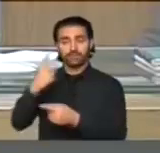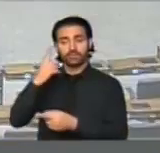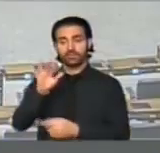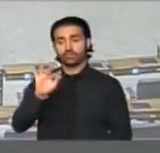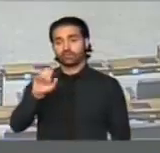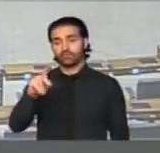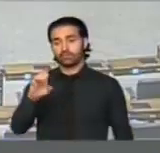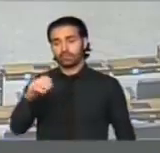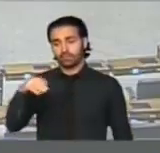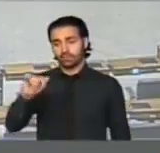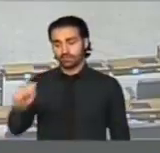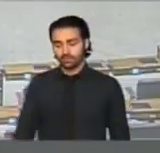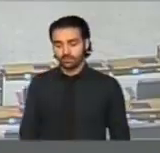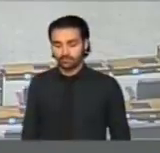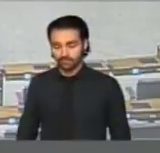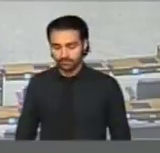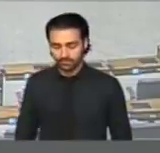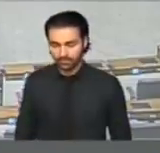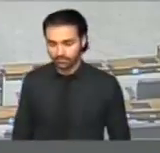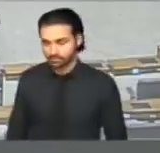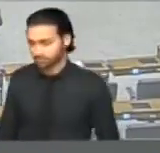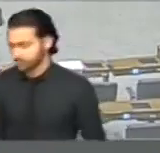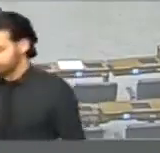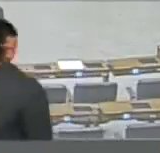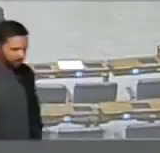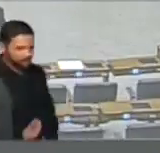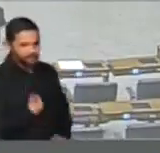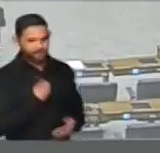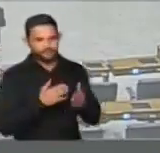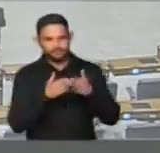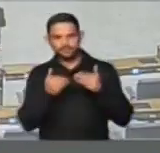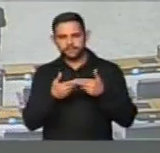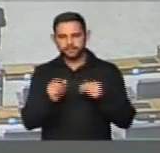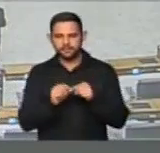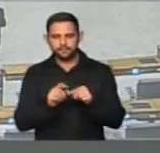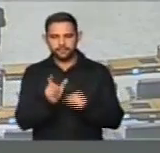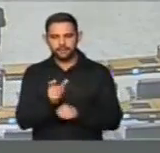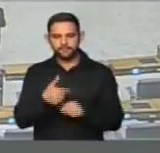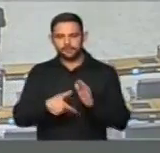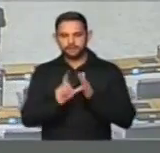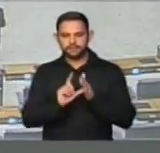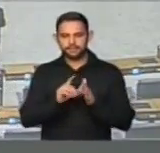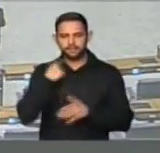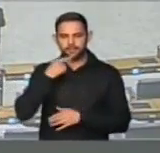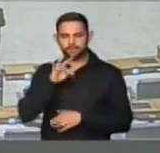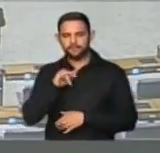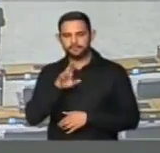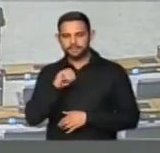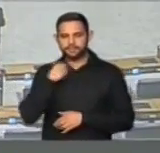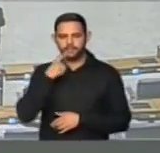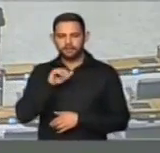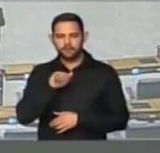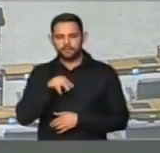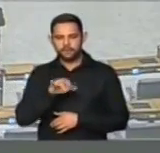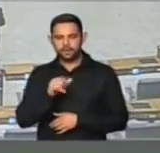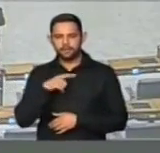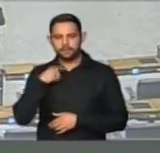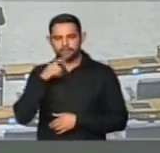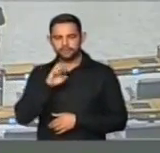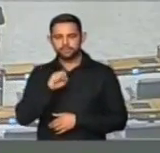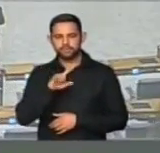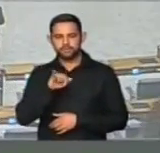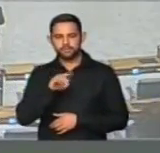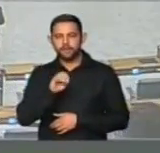Os deputados inscritos aqui, que haviam solicitado a palavra anteriormente, deputado Fabrício, deputado Daniel Almeida, deputado Jorge